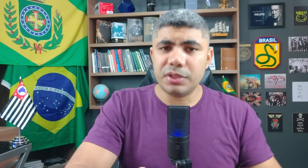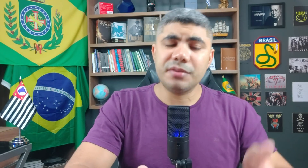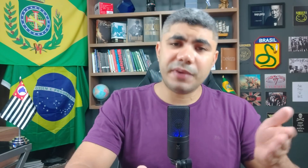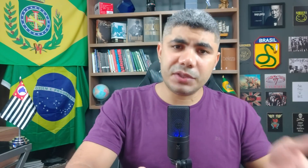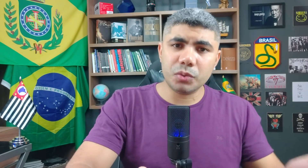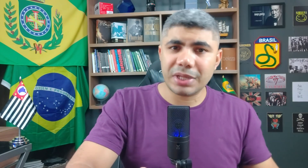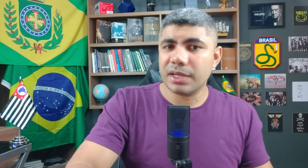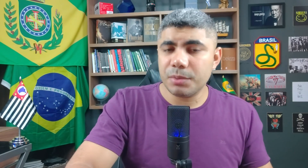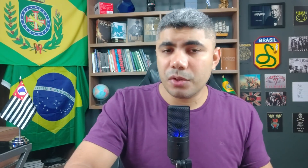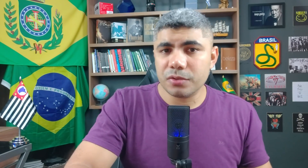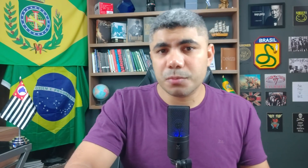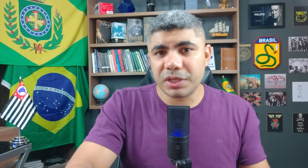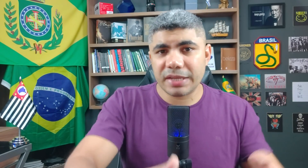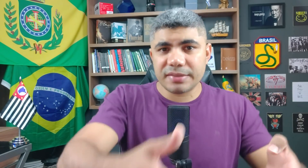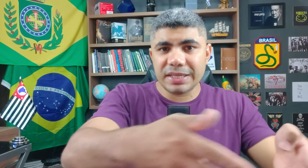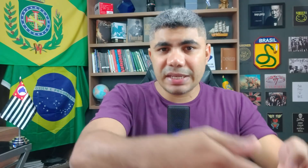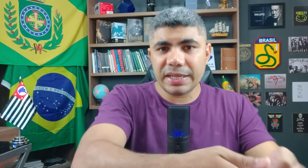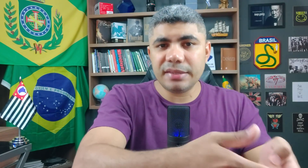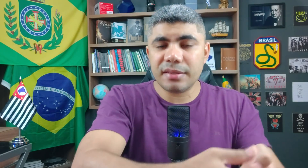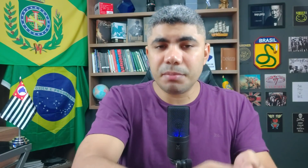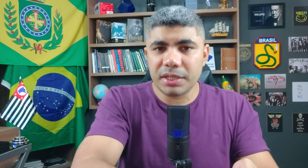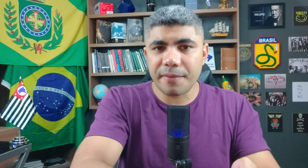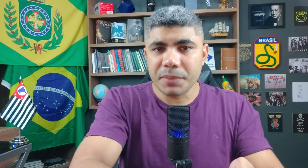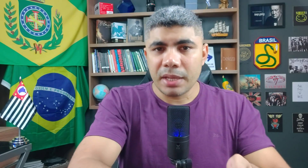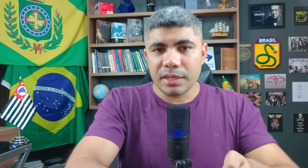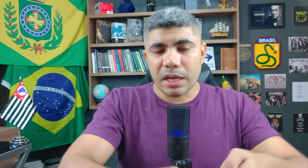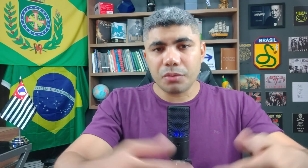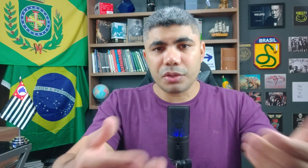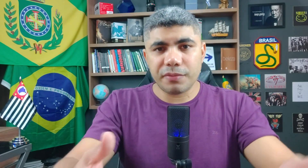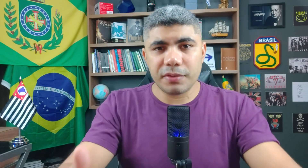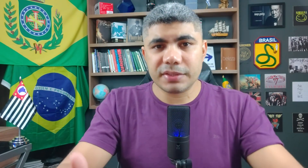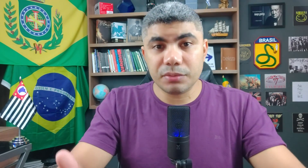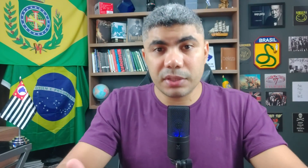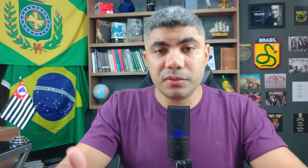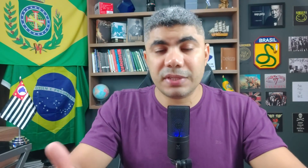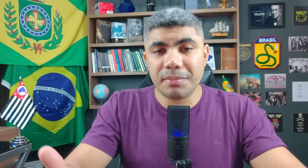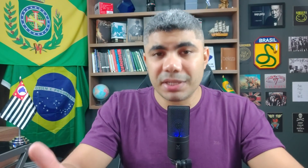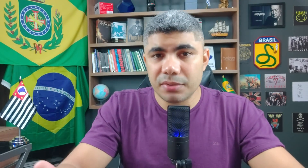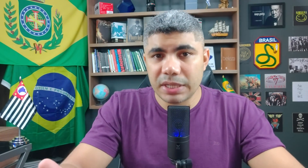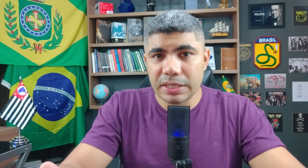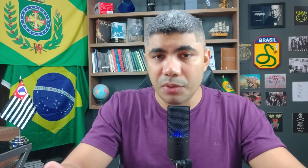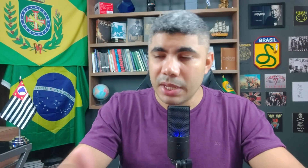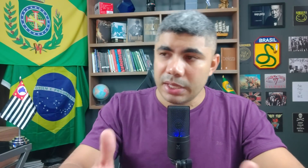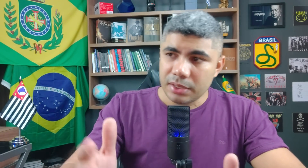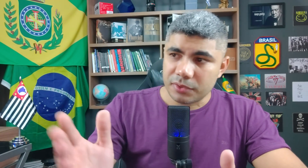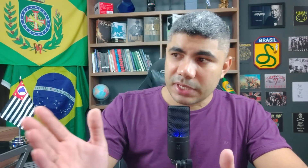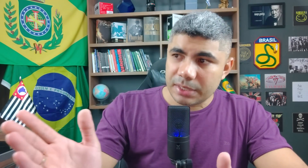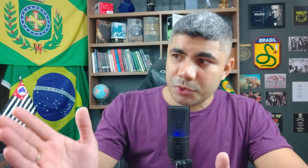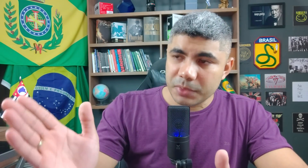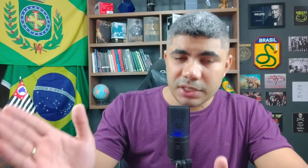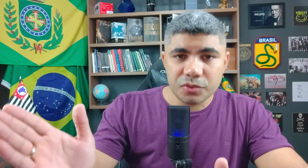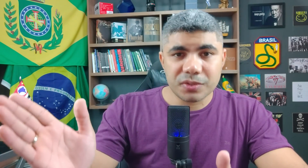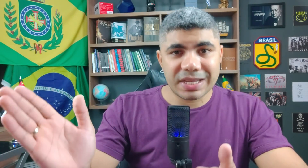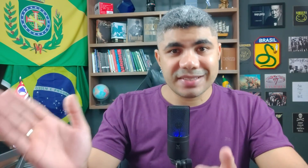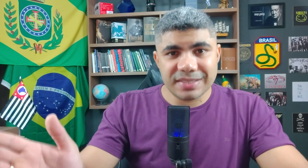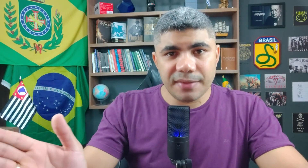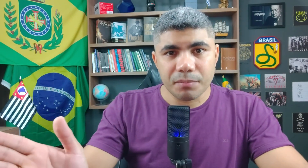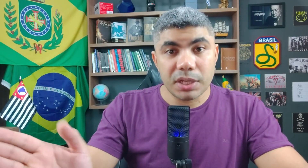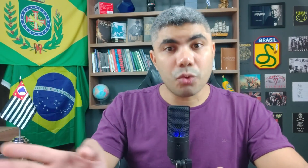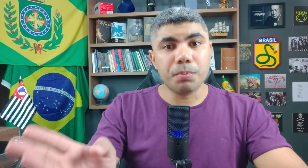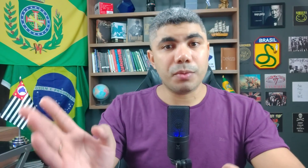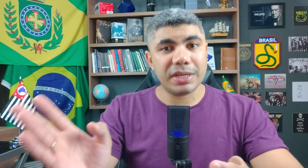Cássio Nunes vai soltar criminosos porque assim a lei determina e algo que eu venho ressaltando sempre aqui no canal nós queremos